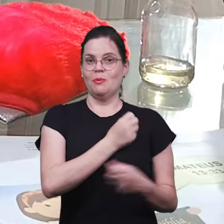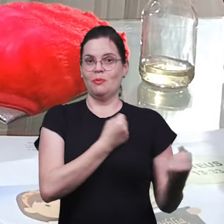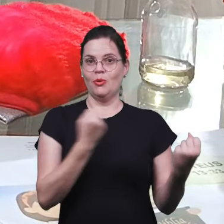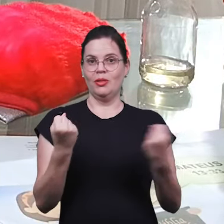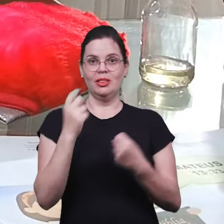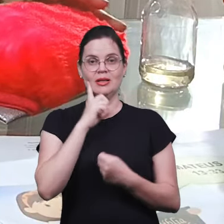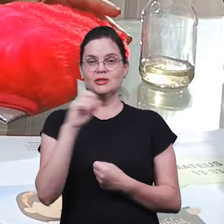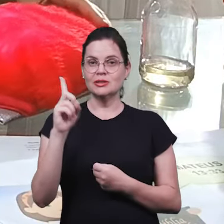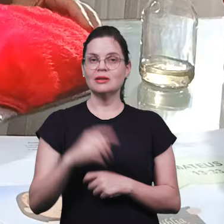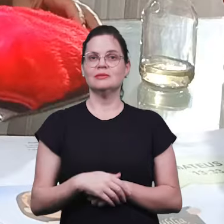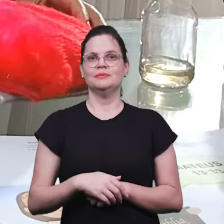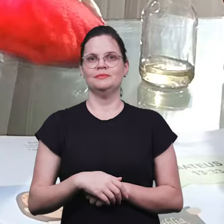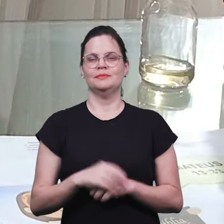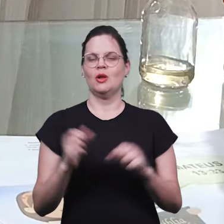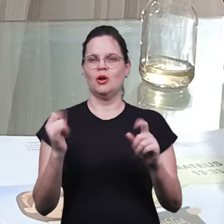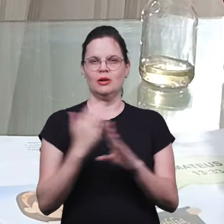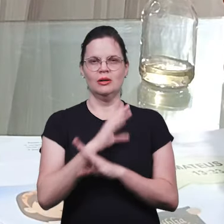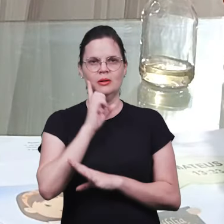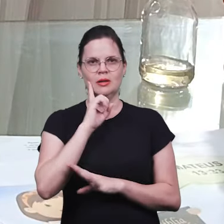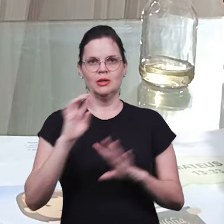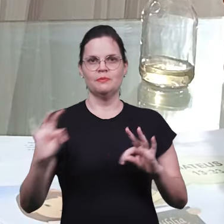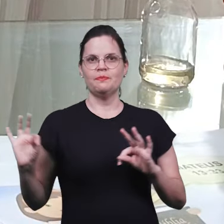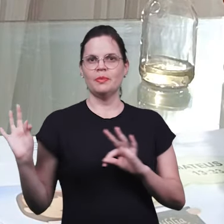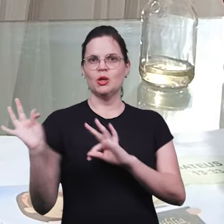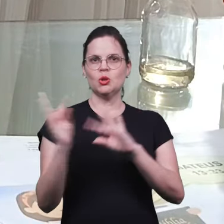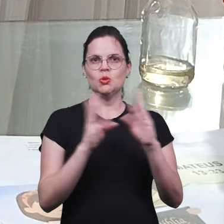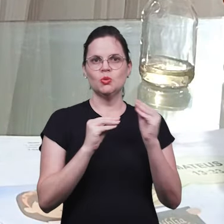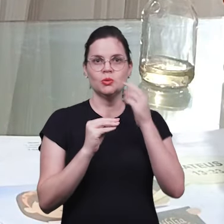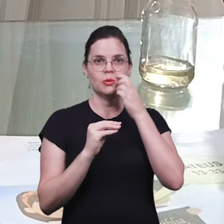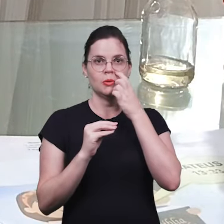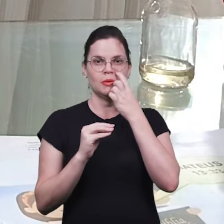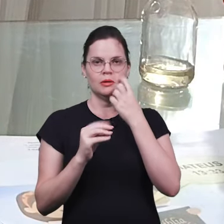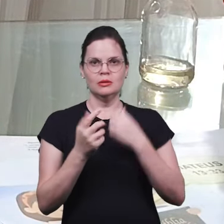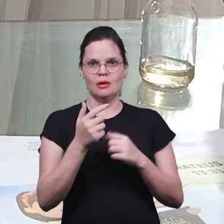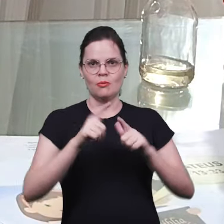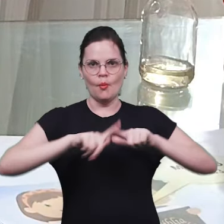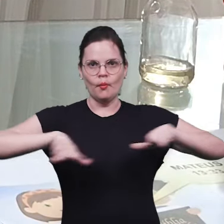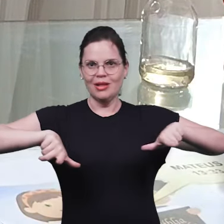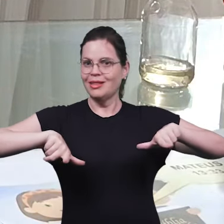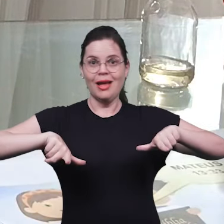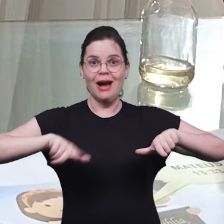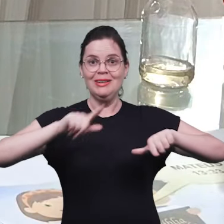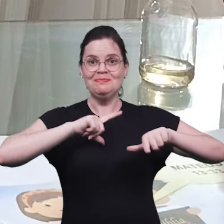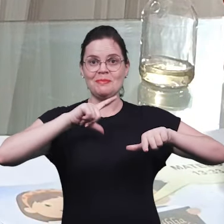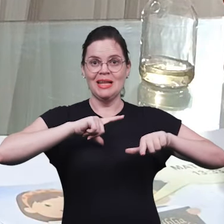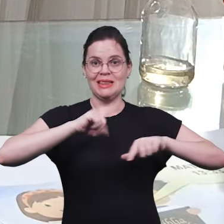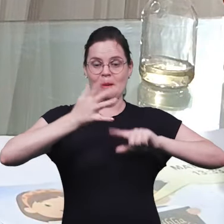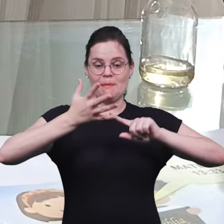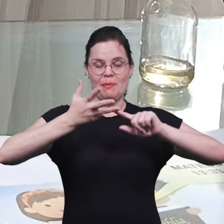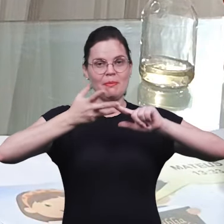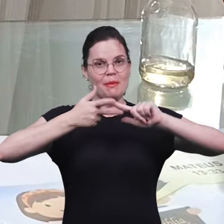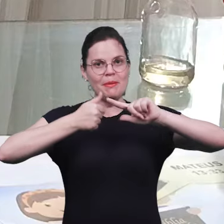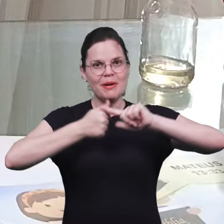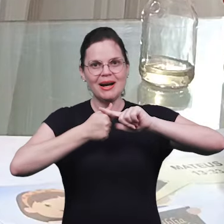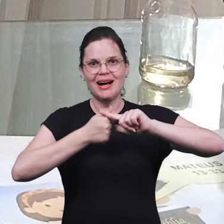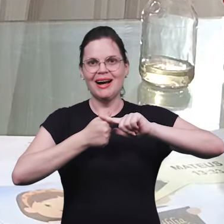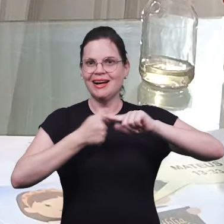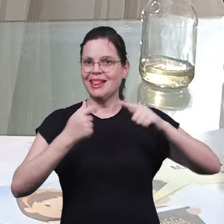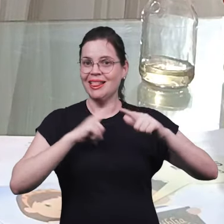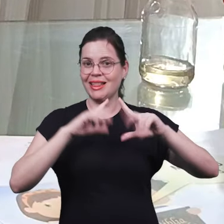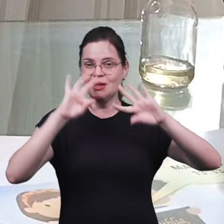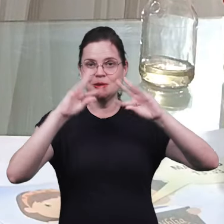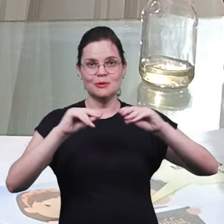Deus. Glória a Deus. E todo o nosso coração, olha só, não há vazio, não há trevas, não